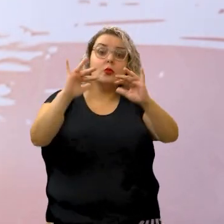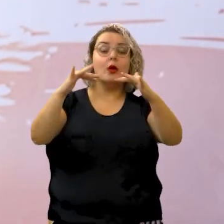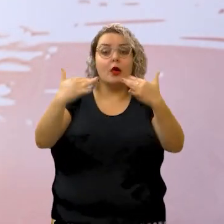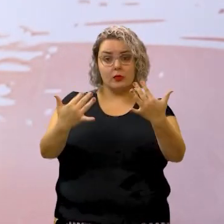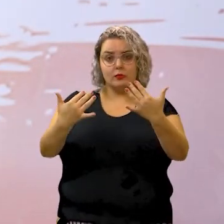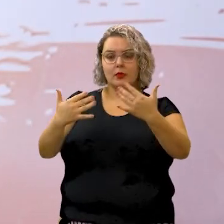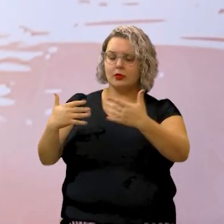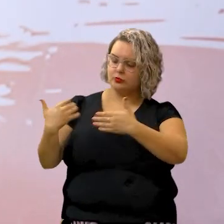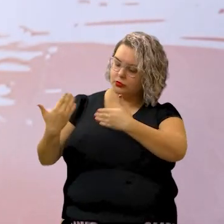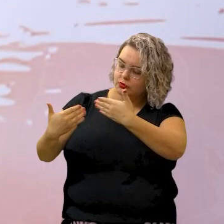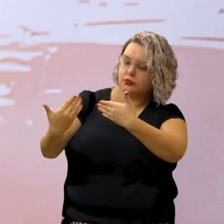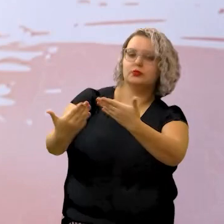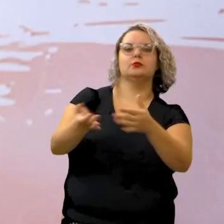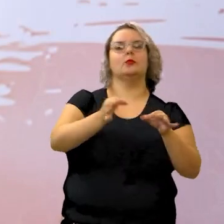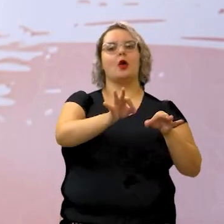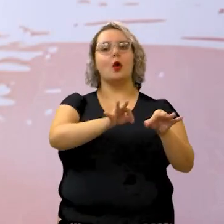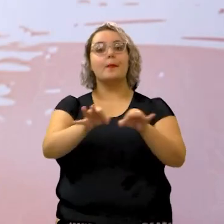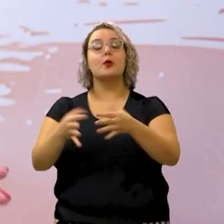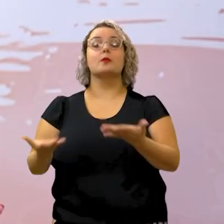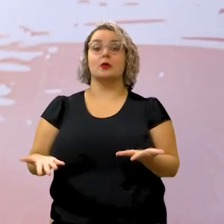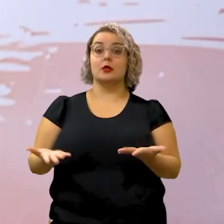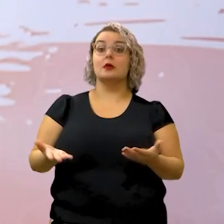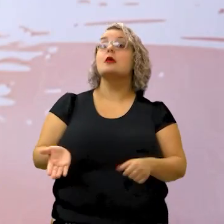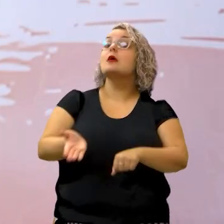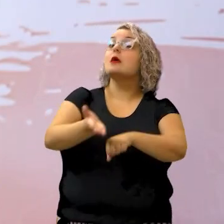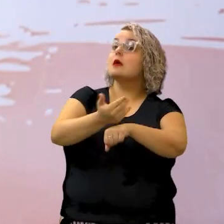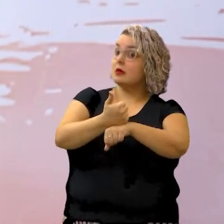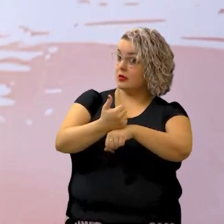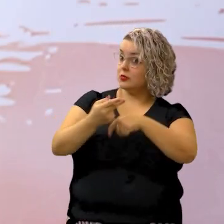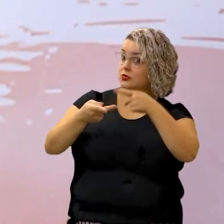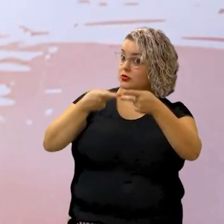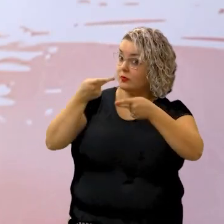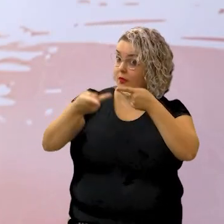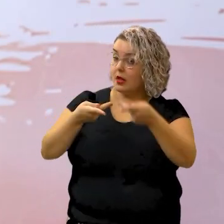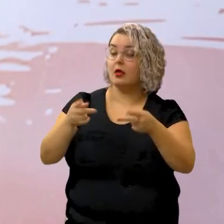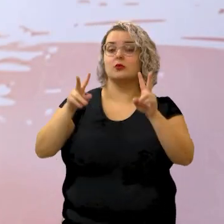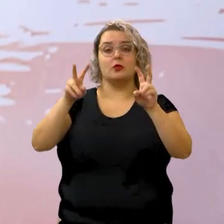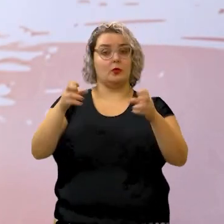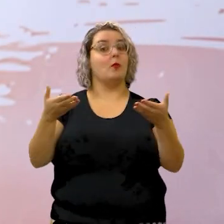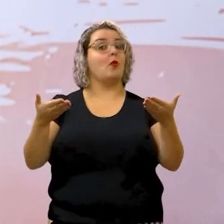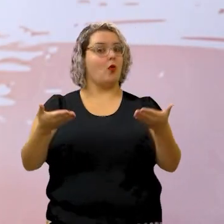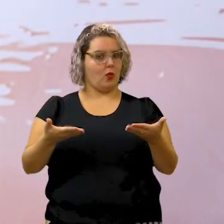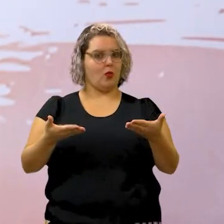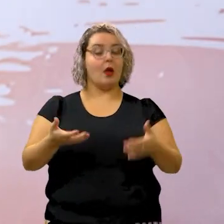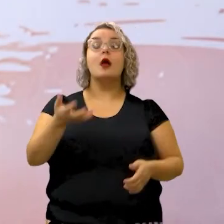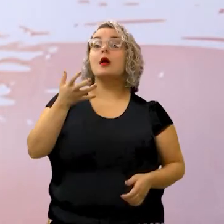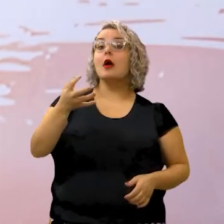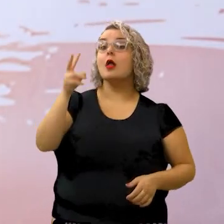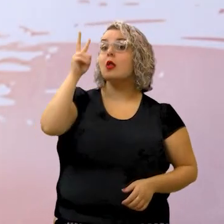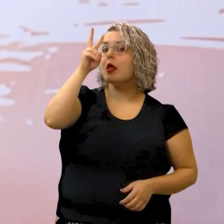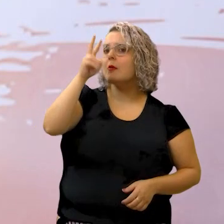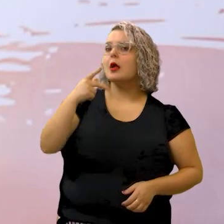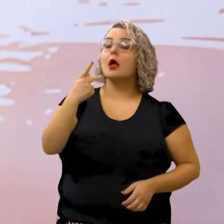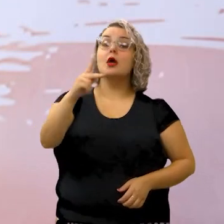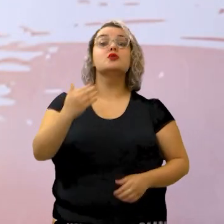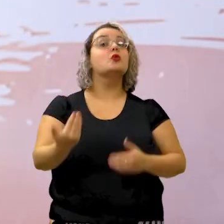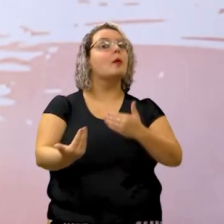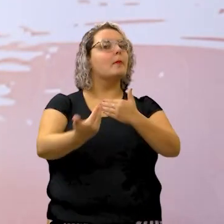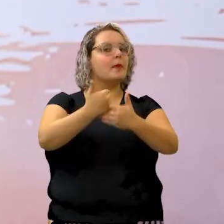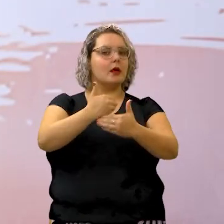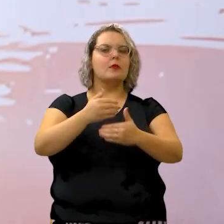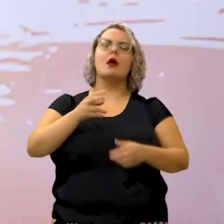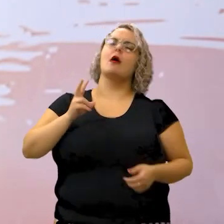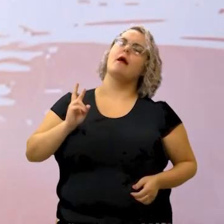audiência ao longo da nossa programação. E antes de falar sobre o tema de hoje, quero lembrar que a sua participação